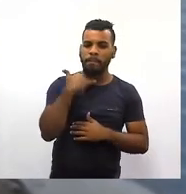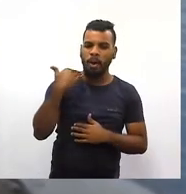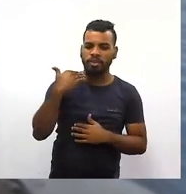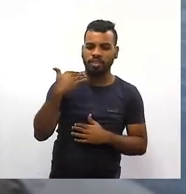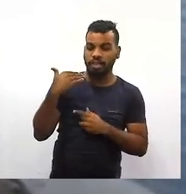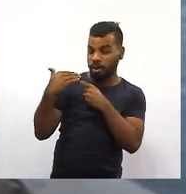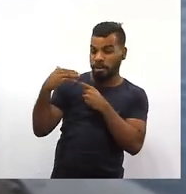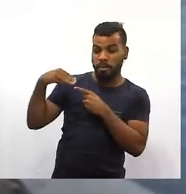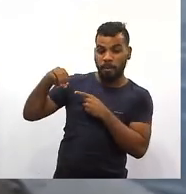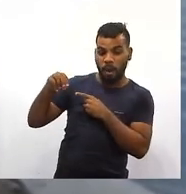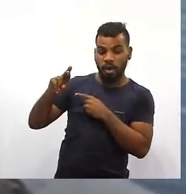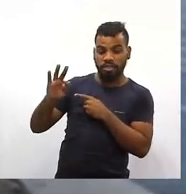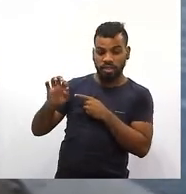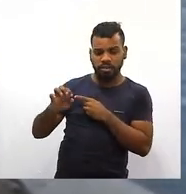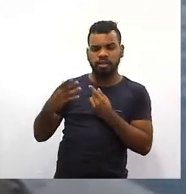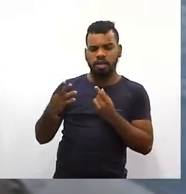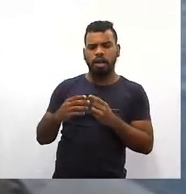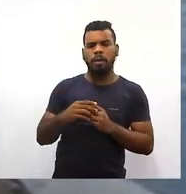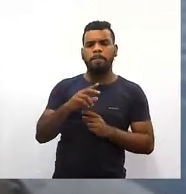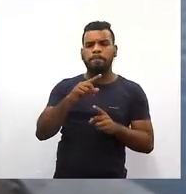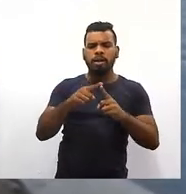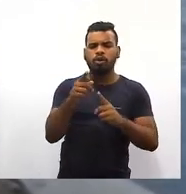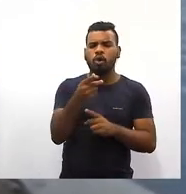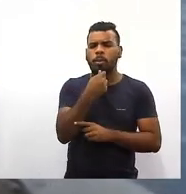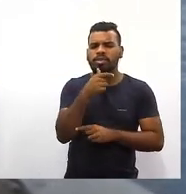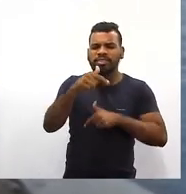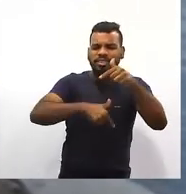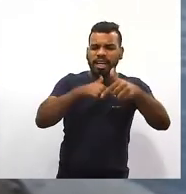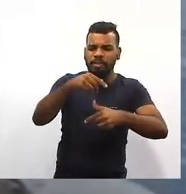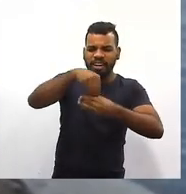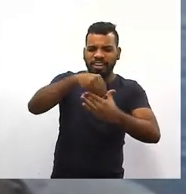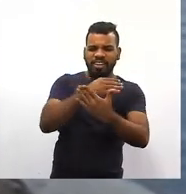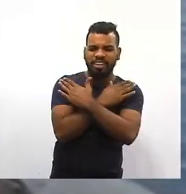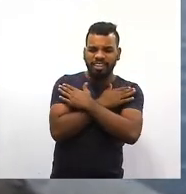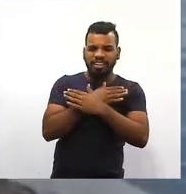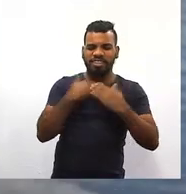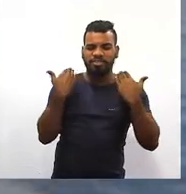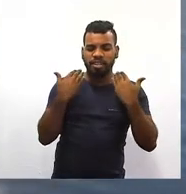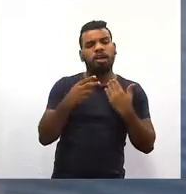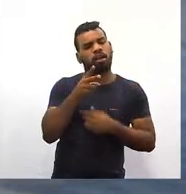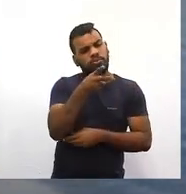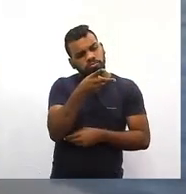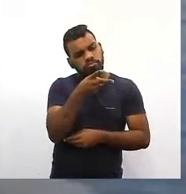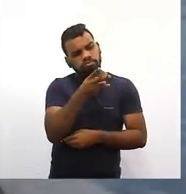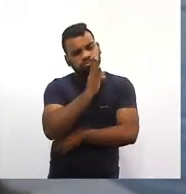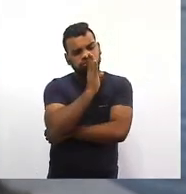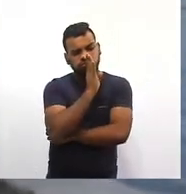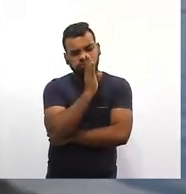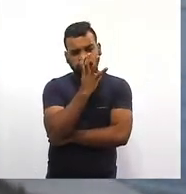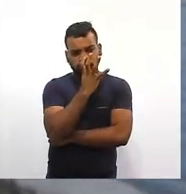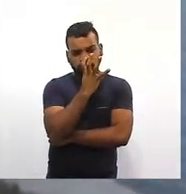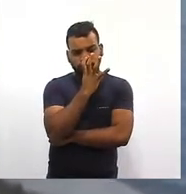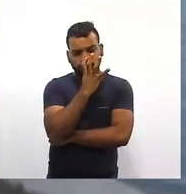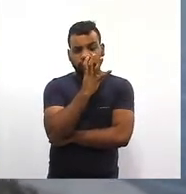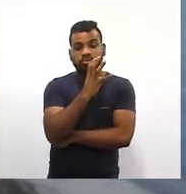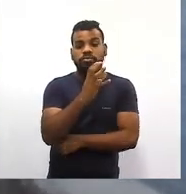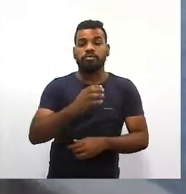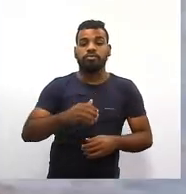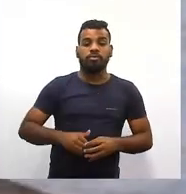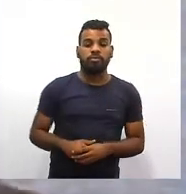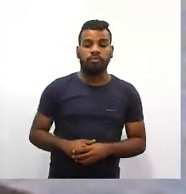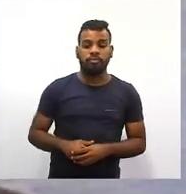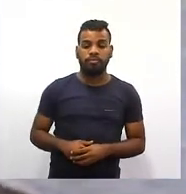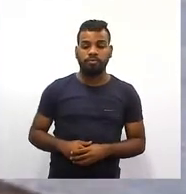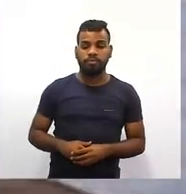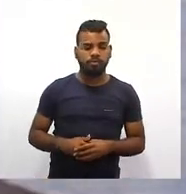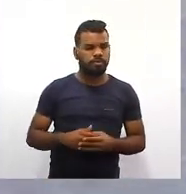E aí ele escuta a conversa de dois coveiros. E Severino, depois de ouvir tudo aquilo, né, a desesperança